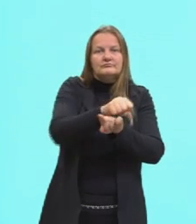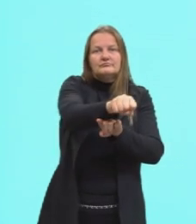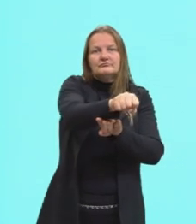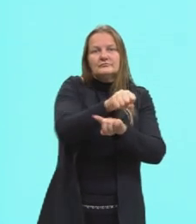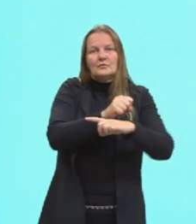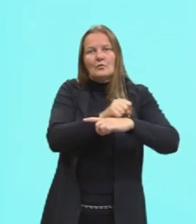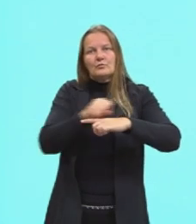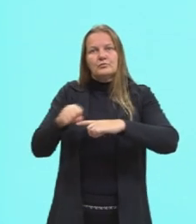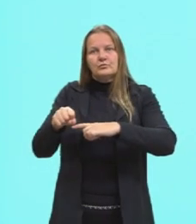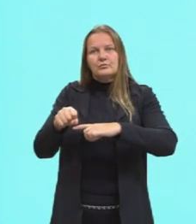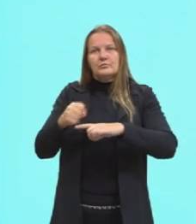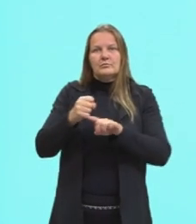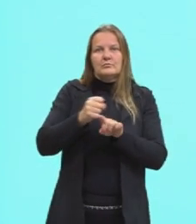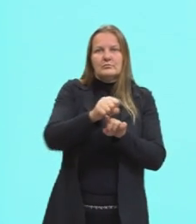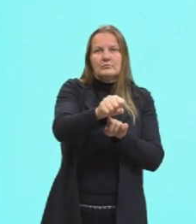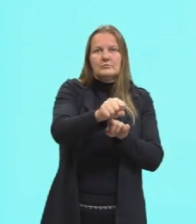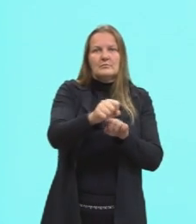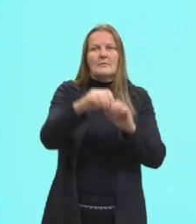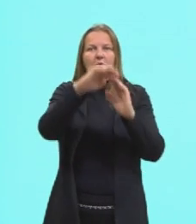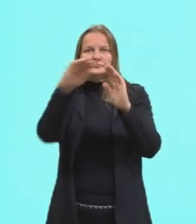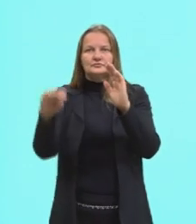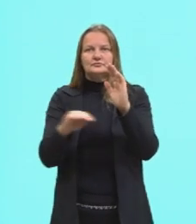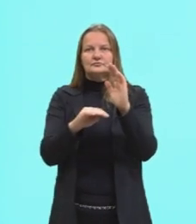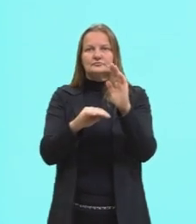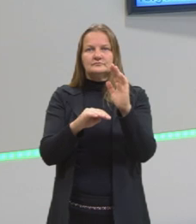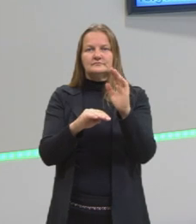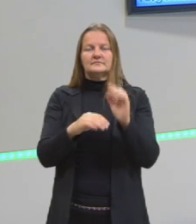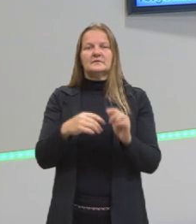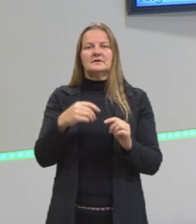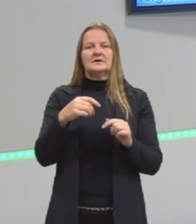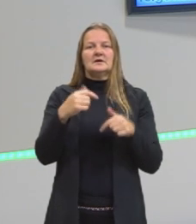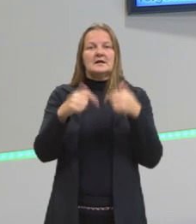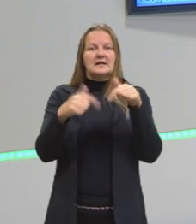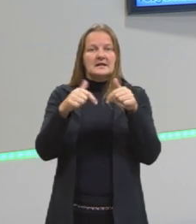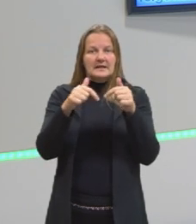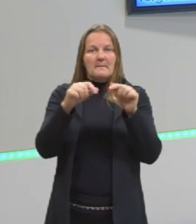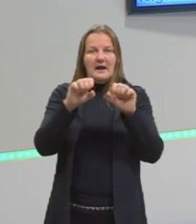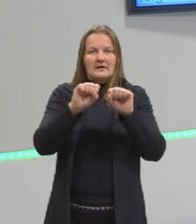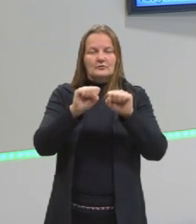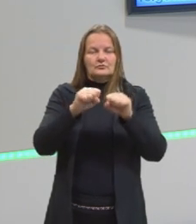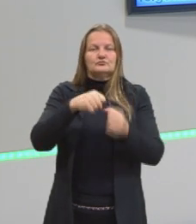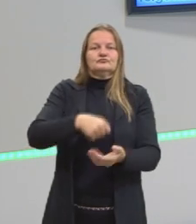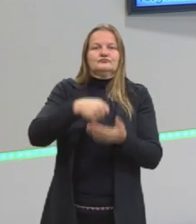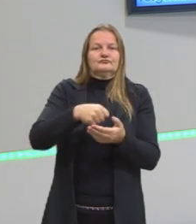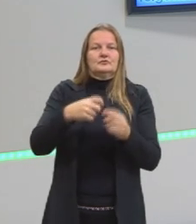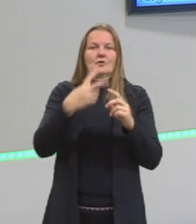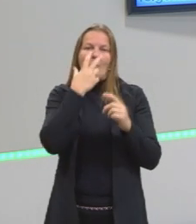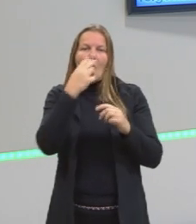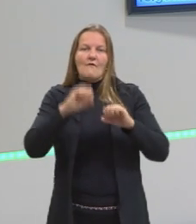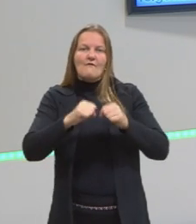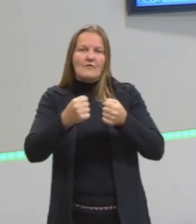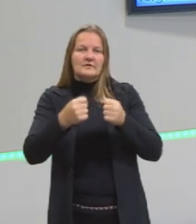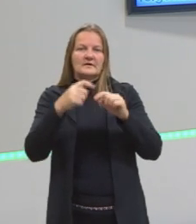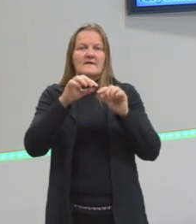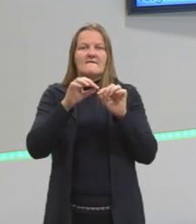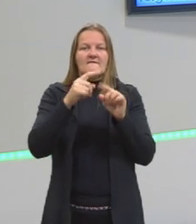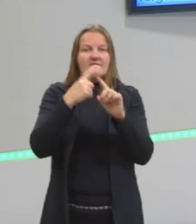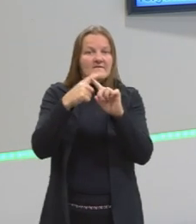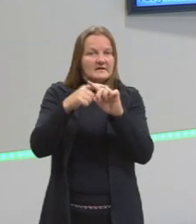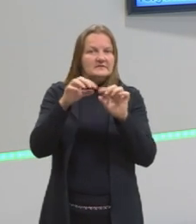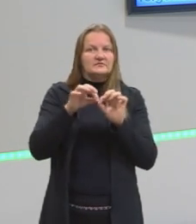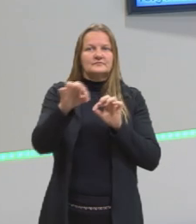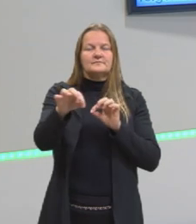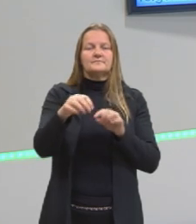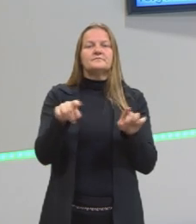aí a gente pode usar essa aqui debaixo trabalho igual a força multiplicado pela distância outra coisa importante sobre